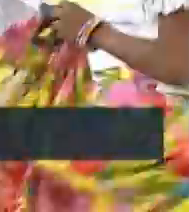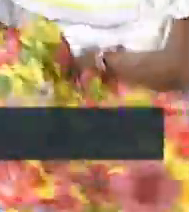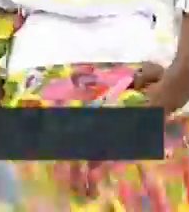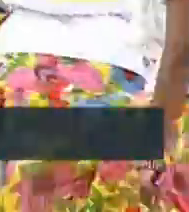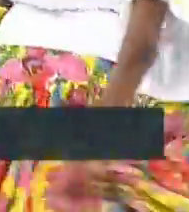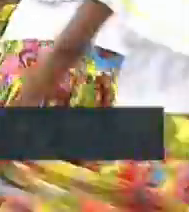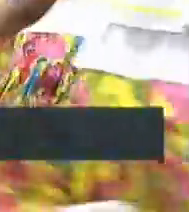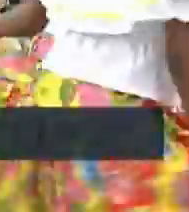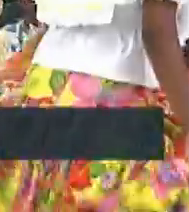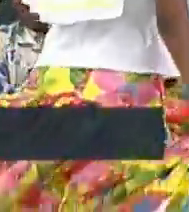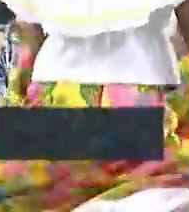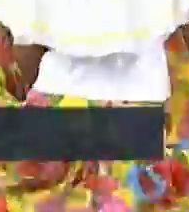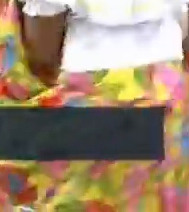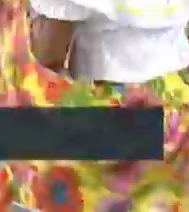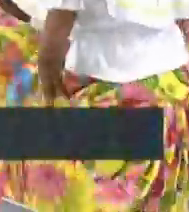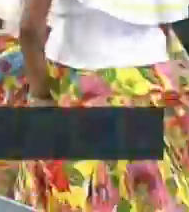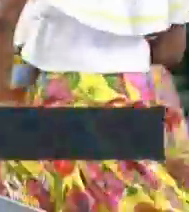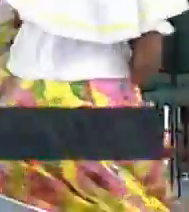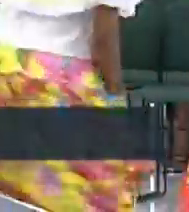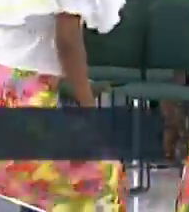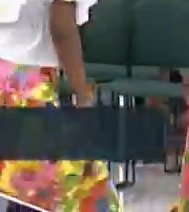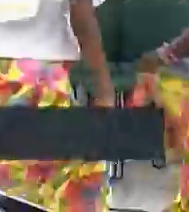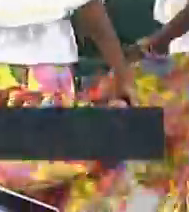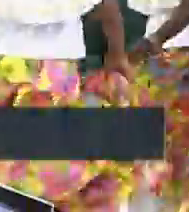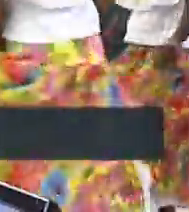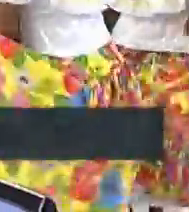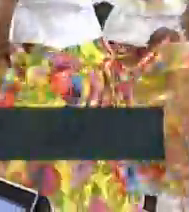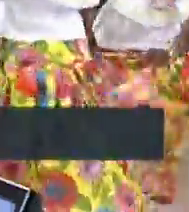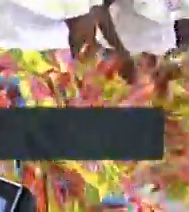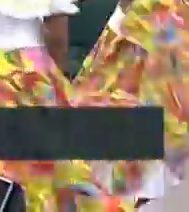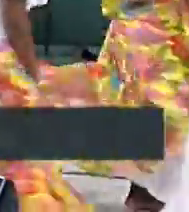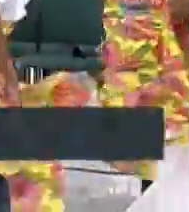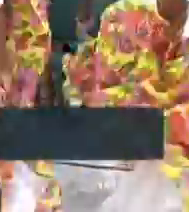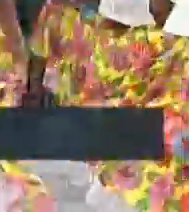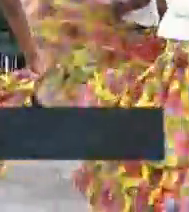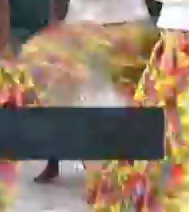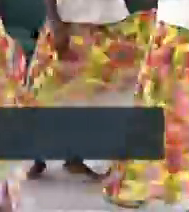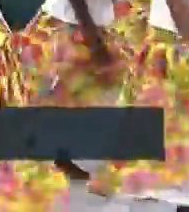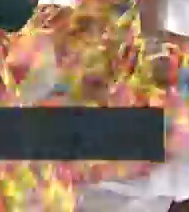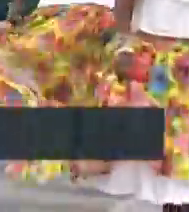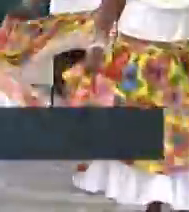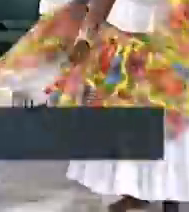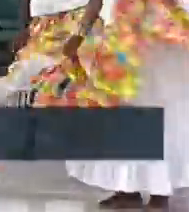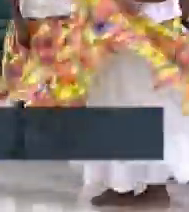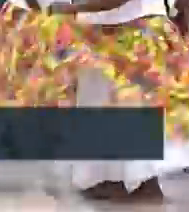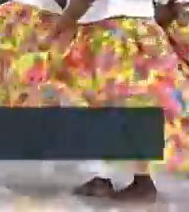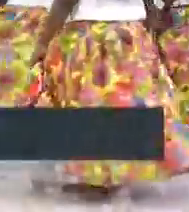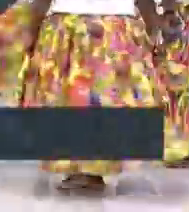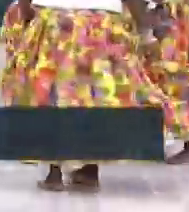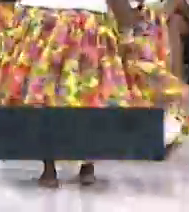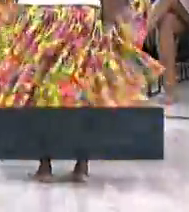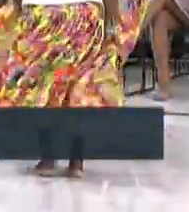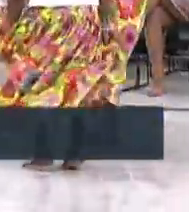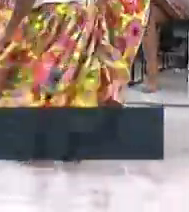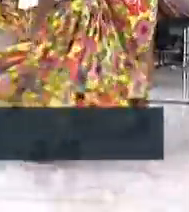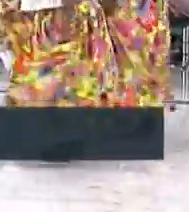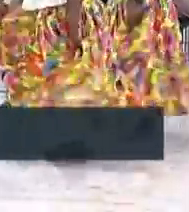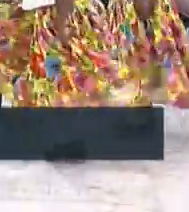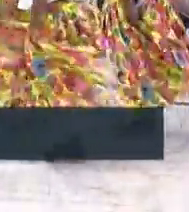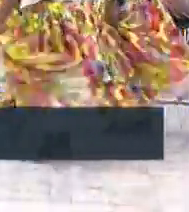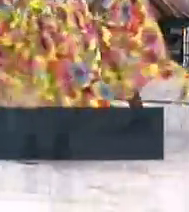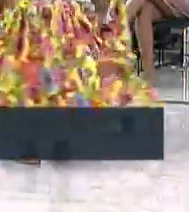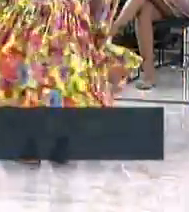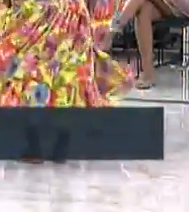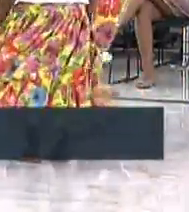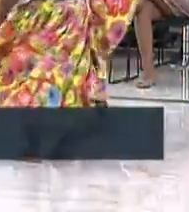Bandeira eu não deixa a cor esfriar na capital brasileira vou L Bandeira eu vou